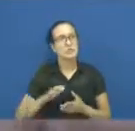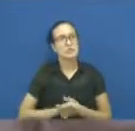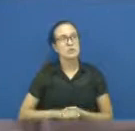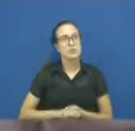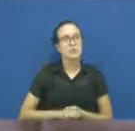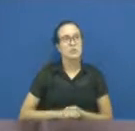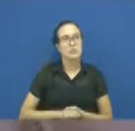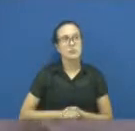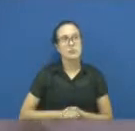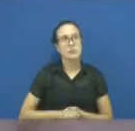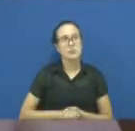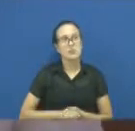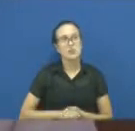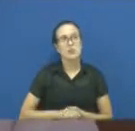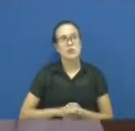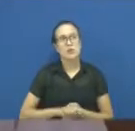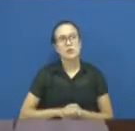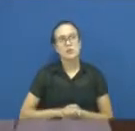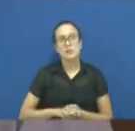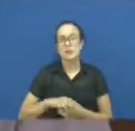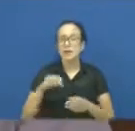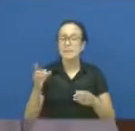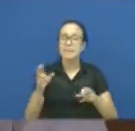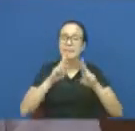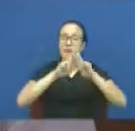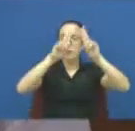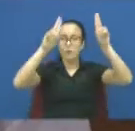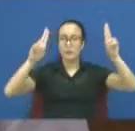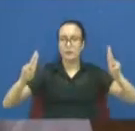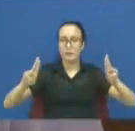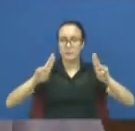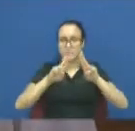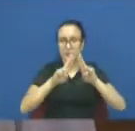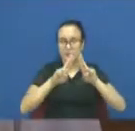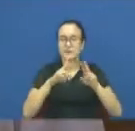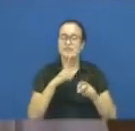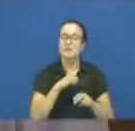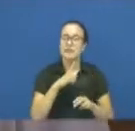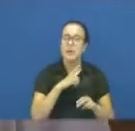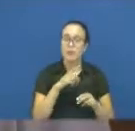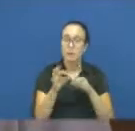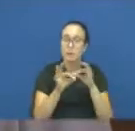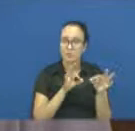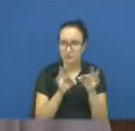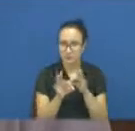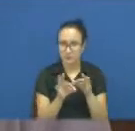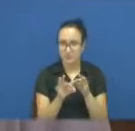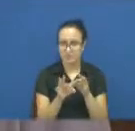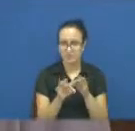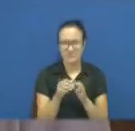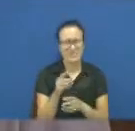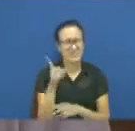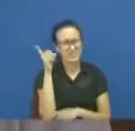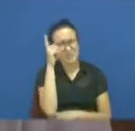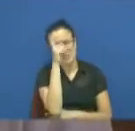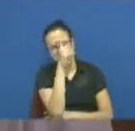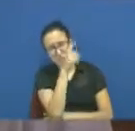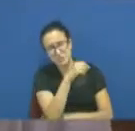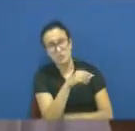existe um projeto dentro da Unimed, porque é muito difícil você conseguir recursos, em todos os